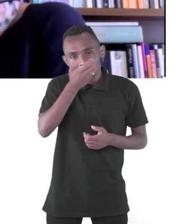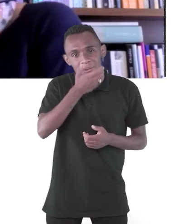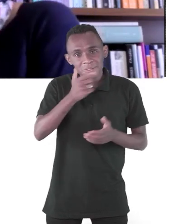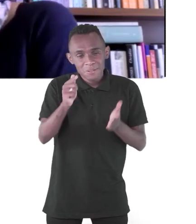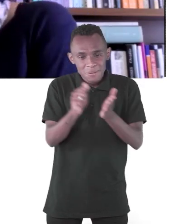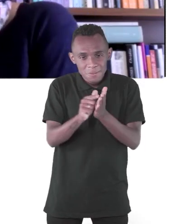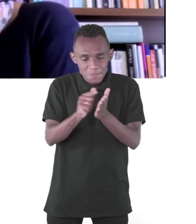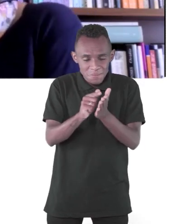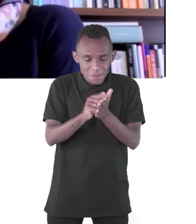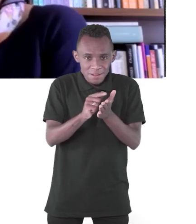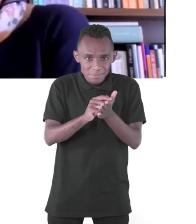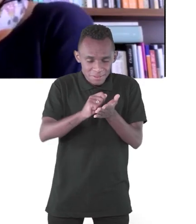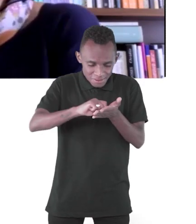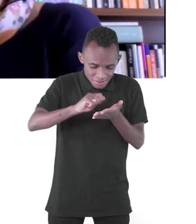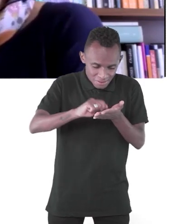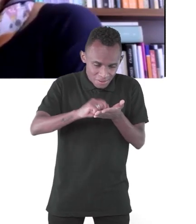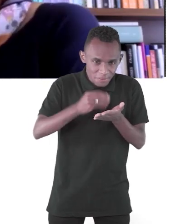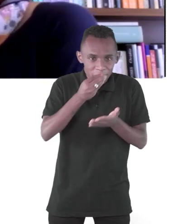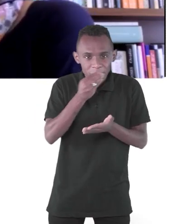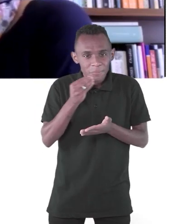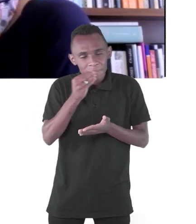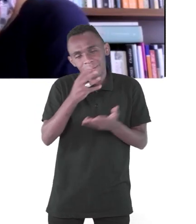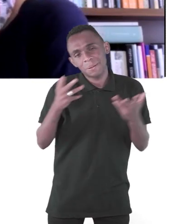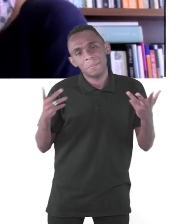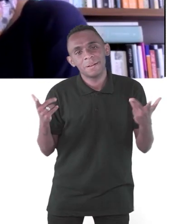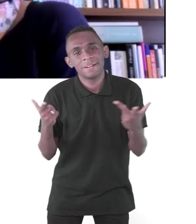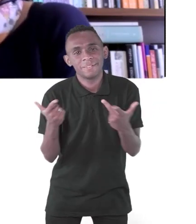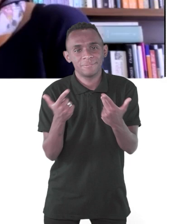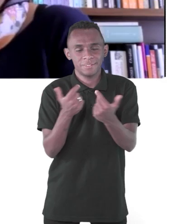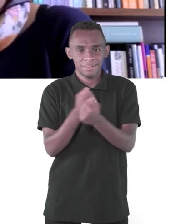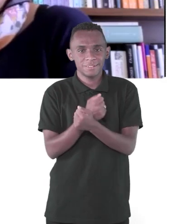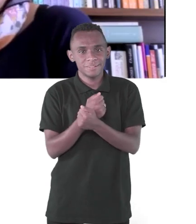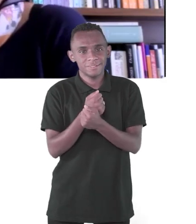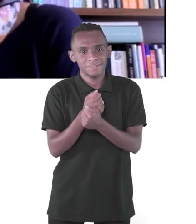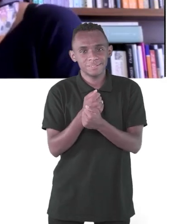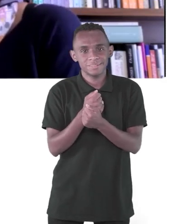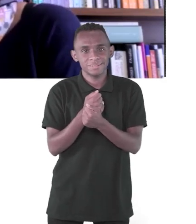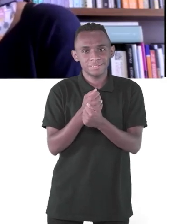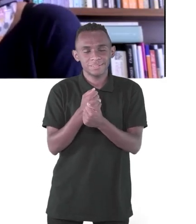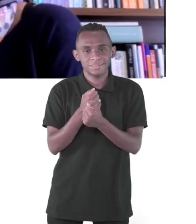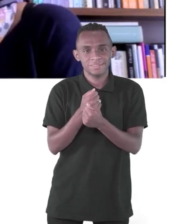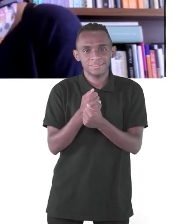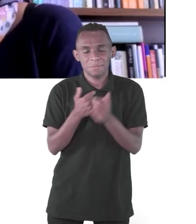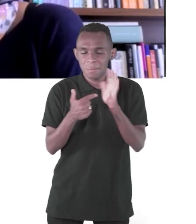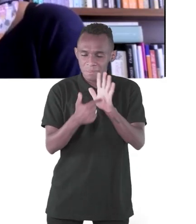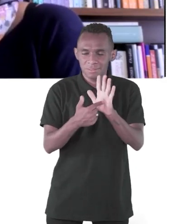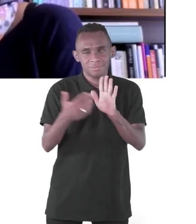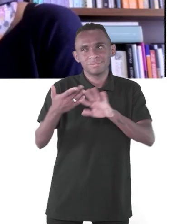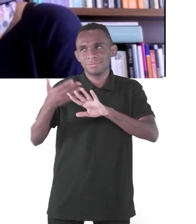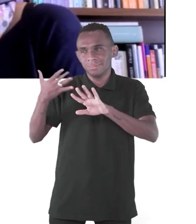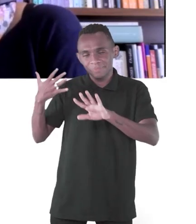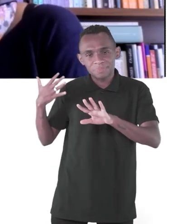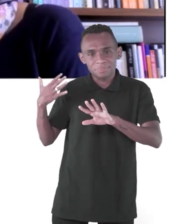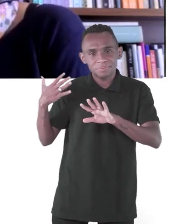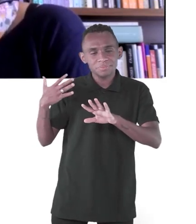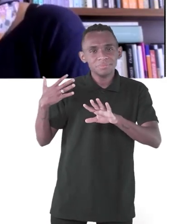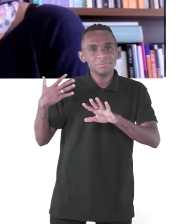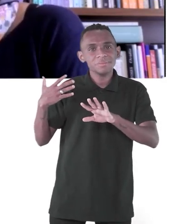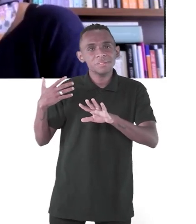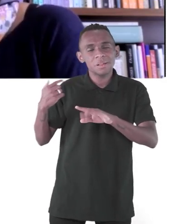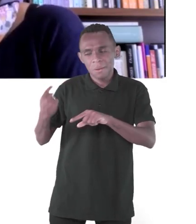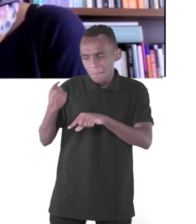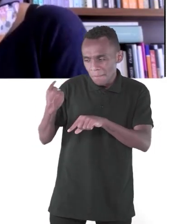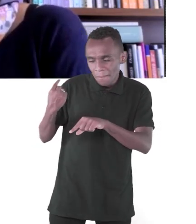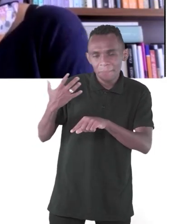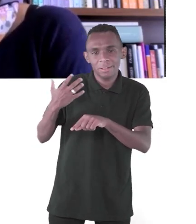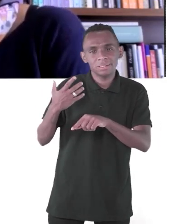no guardanapo, né? Poema no guardanapo é maravilhoso. O João Donato me apresentou uma dessas uma vez. O Vozes do Brasil, numa